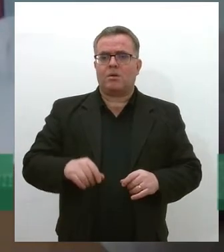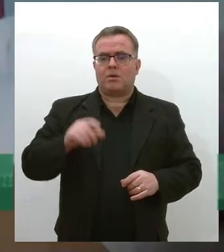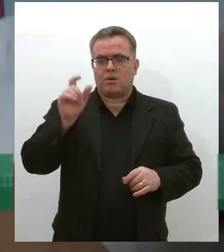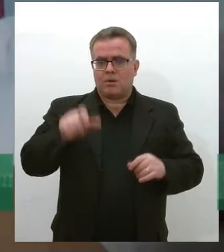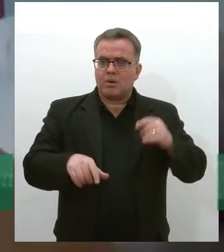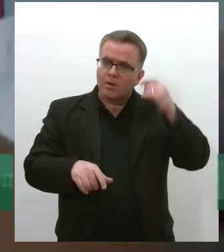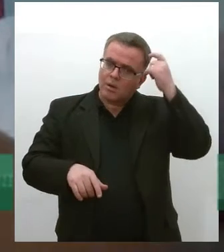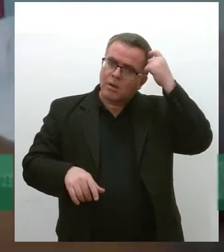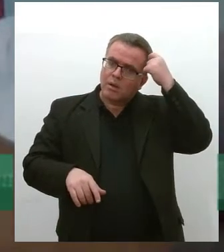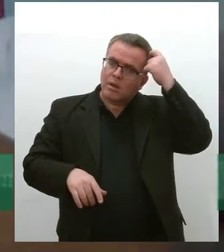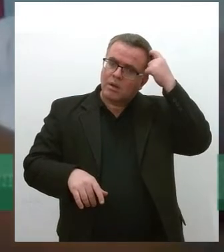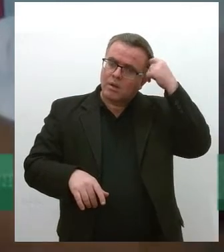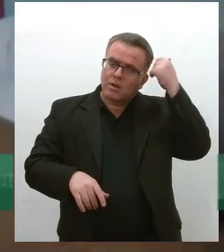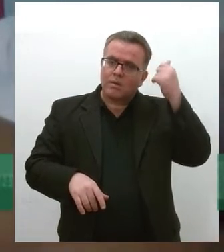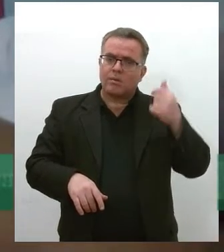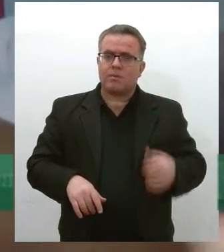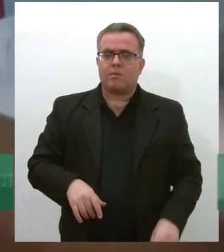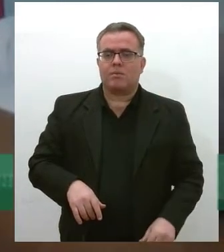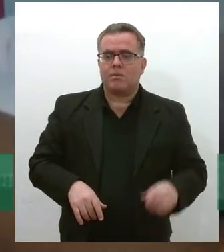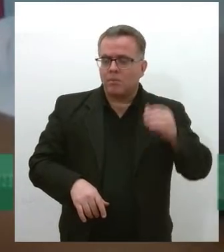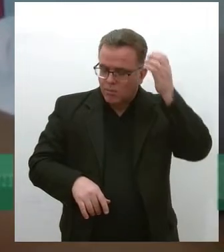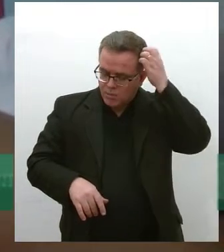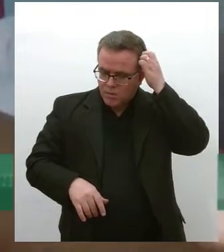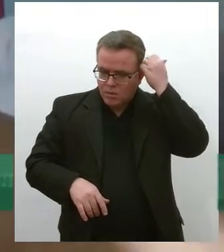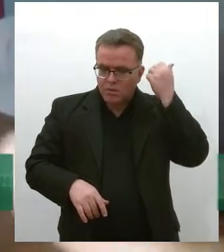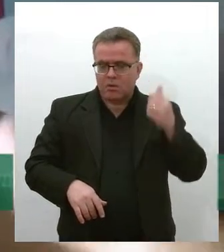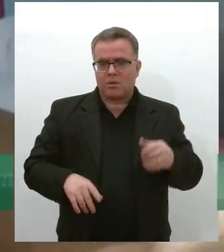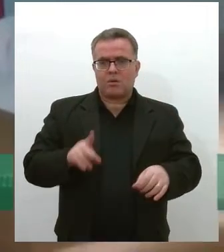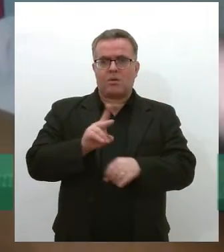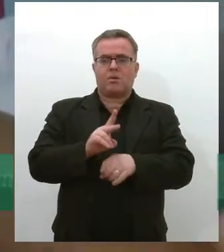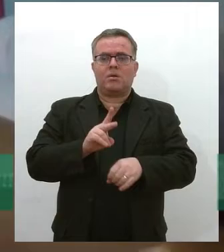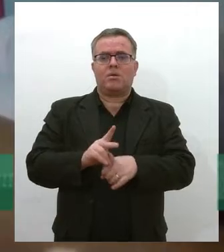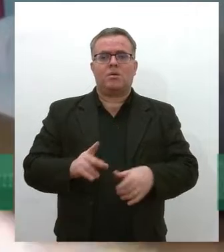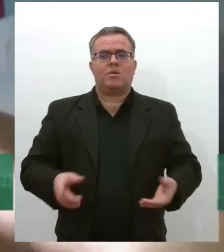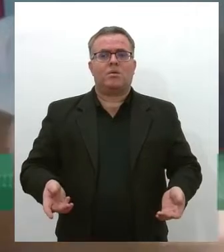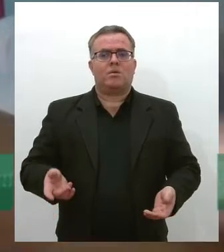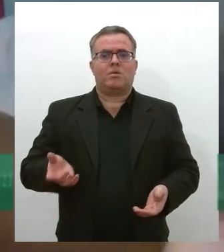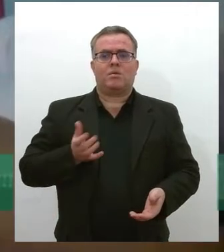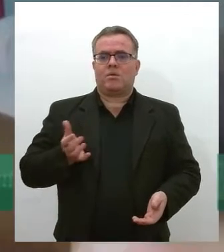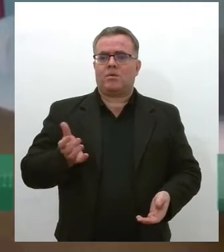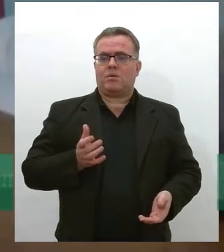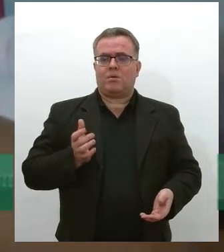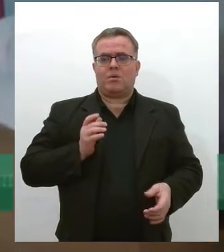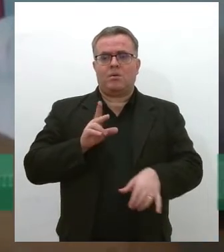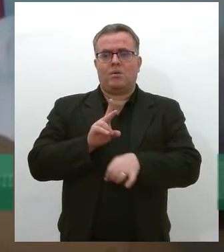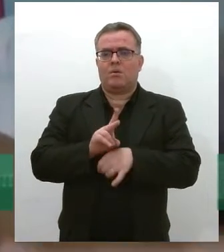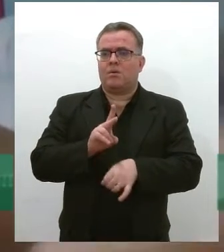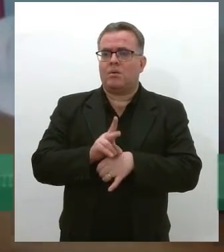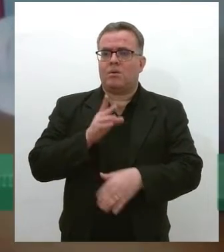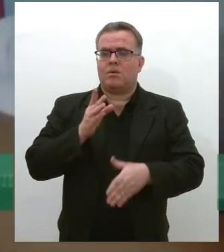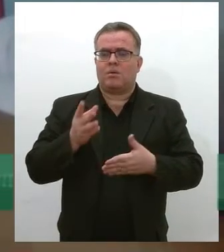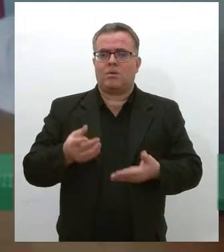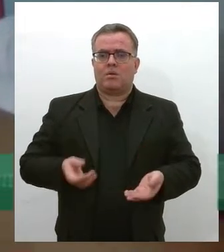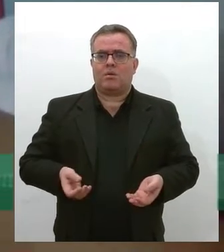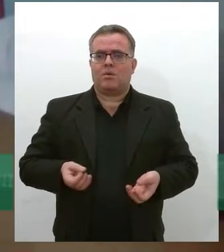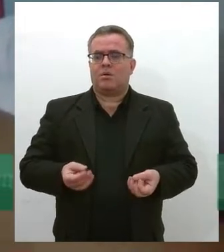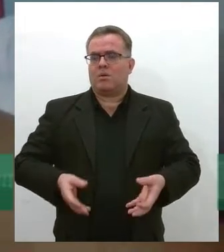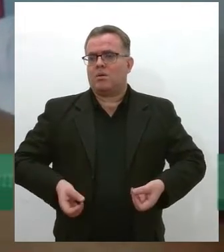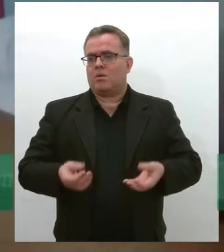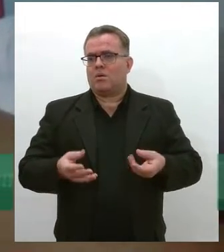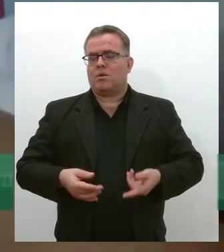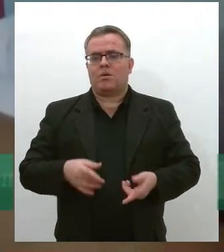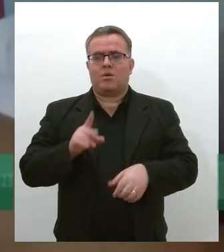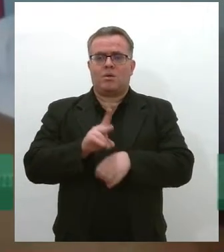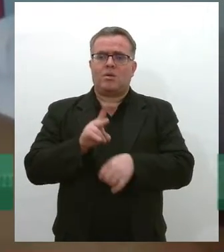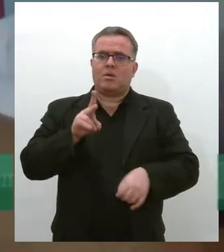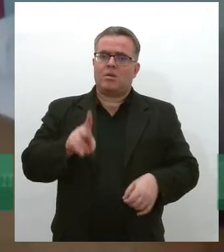até mesmo para poder sustentar toda a corte, o seu luxo, né, e todos os seus privilégios, não só da nobreza que